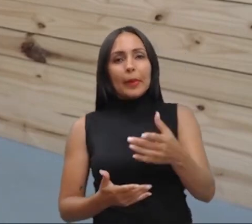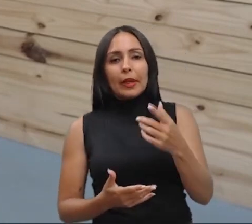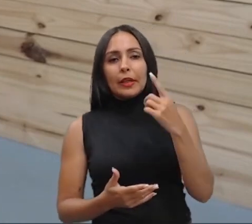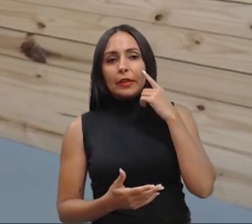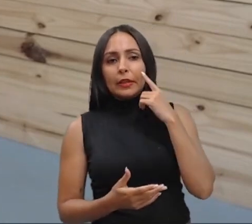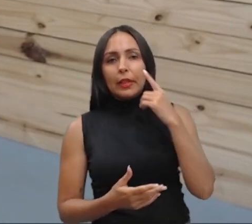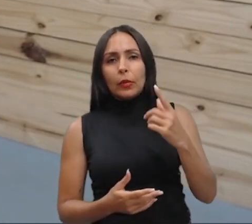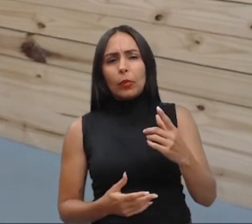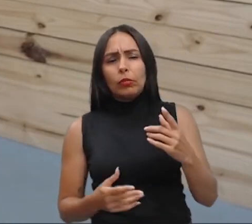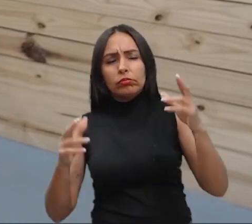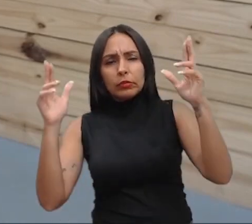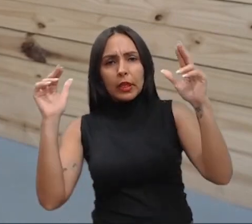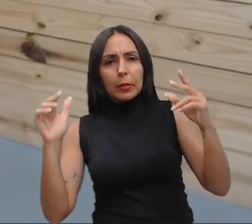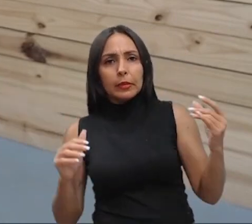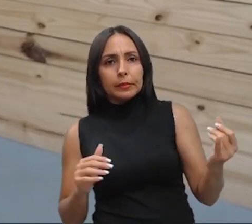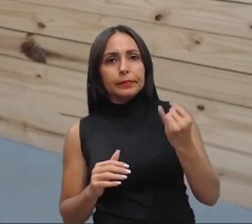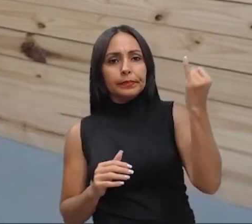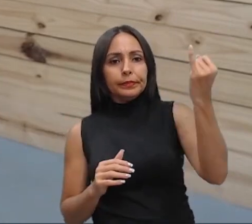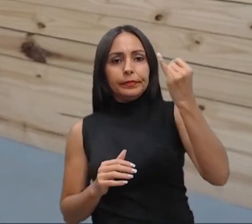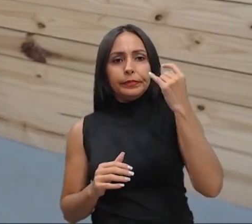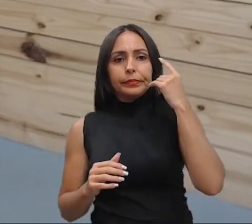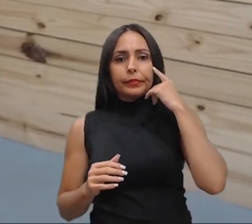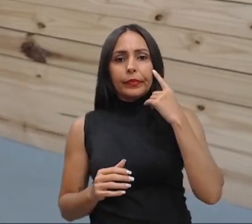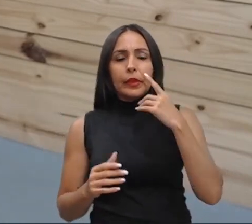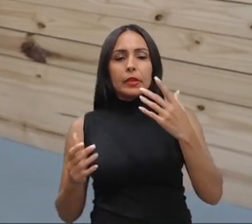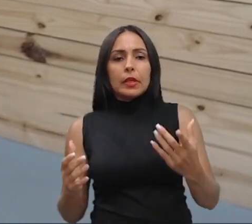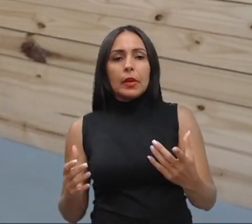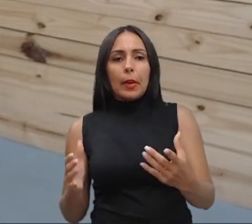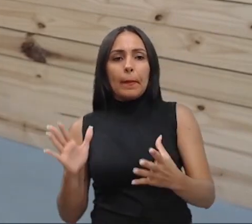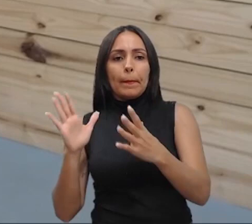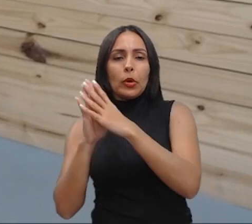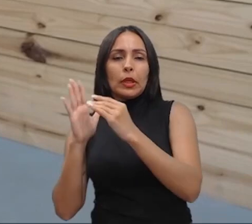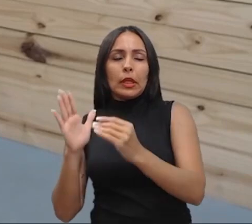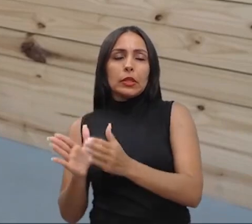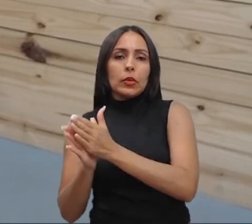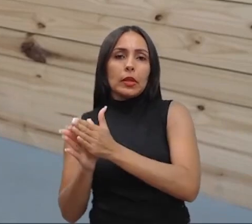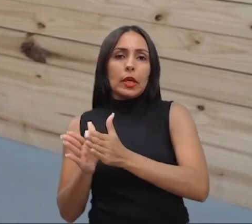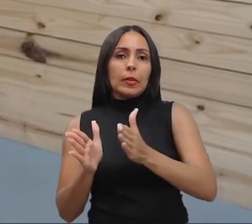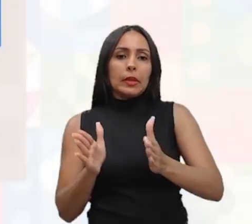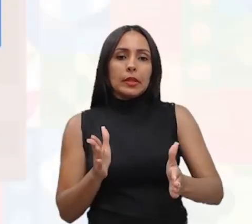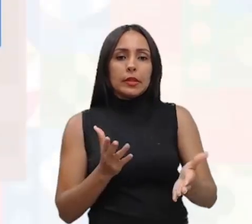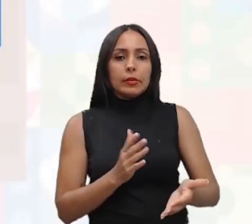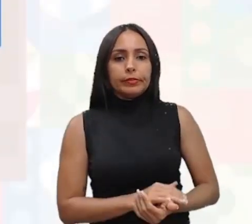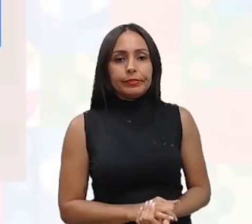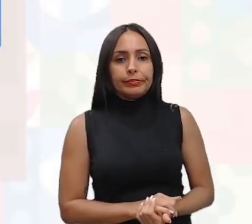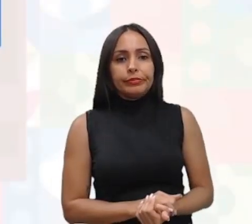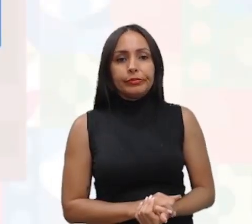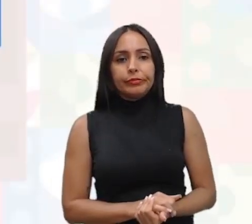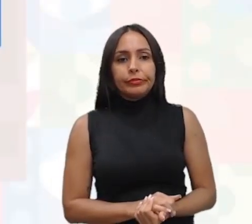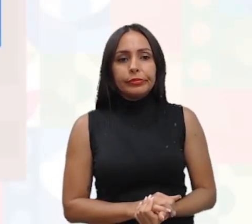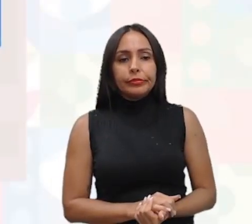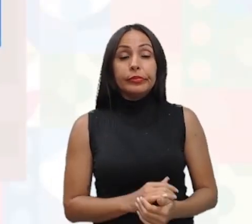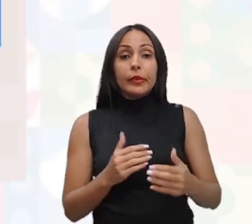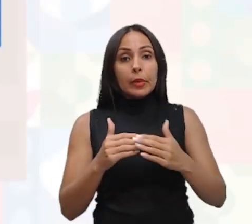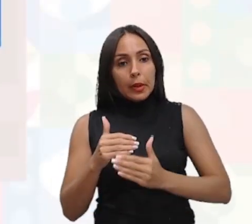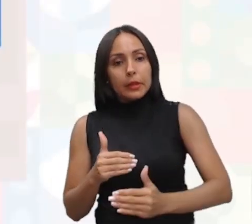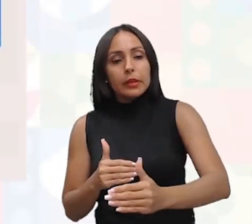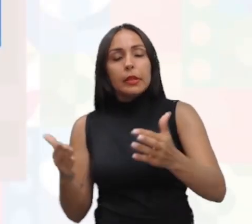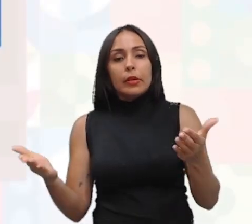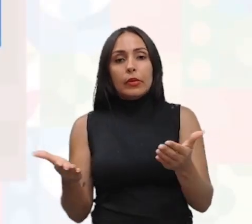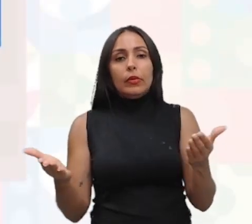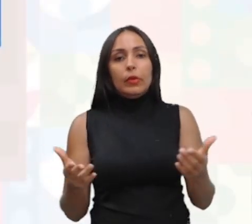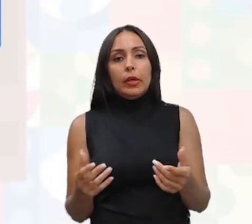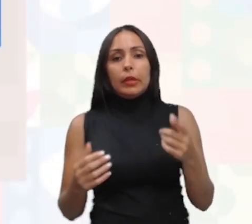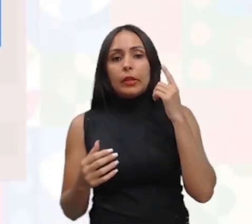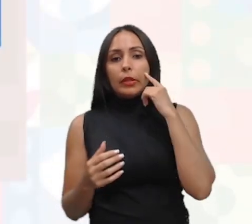relevante, que é sobre as modalidades de captação de recursos. Então, é a partir de agora que eu, o professor